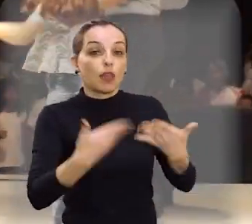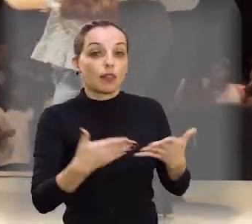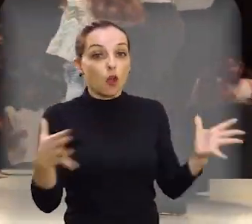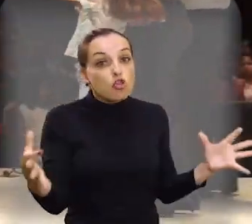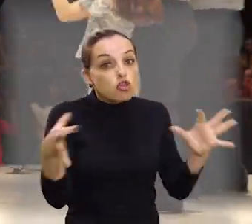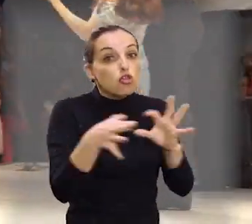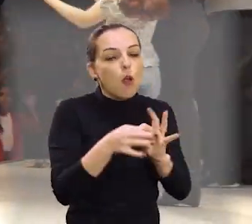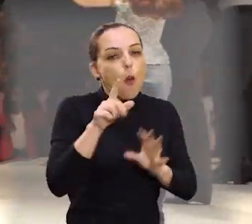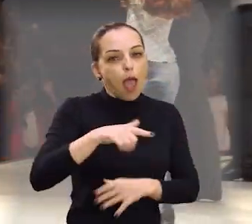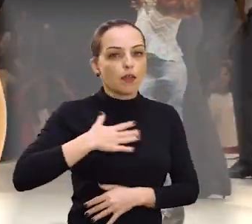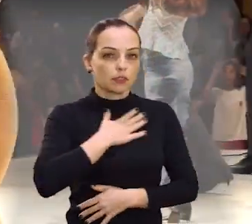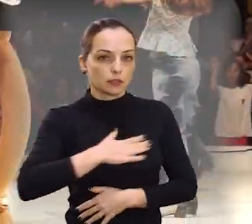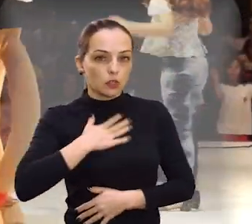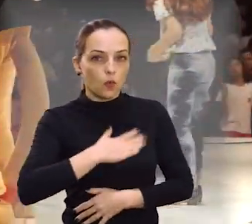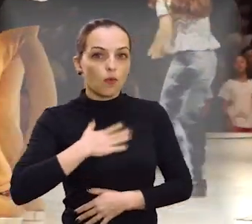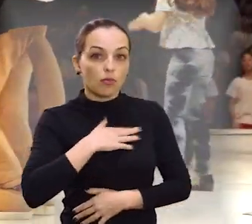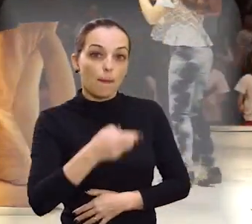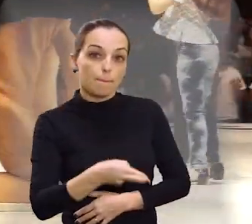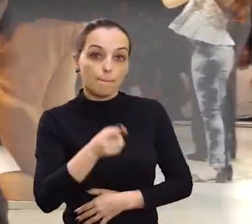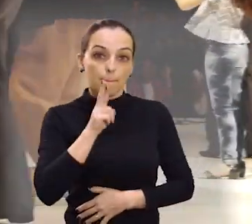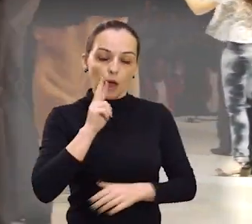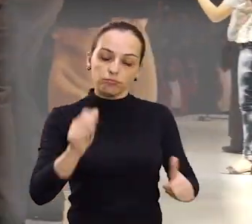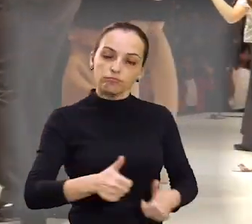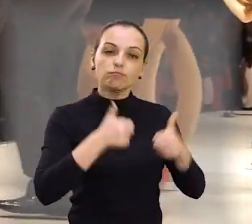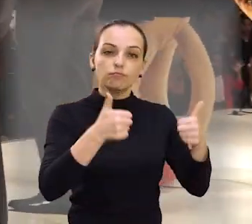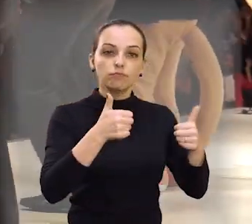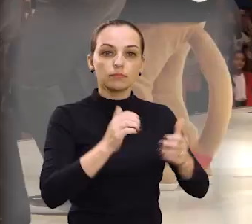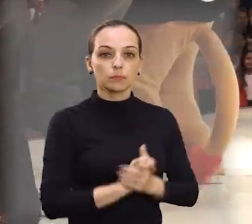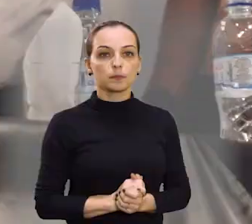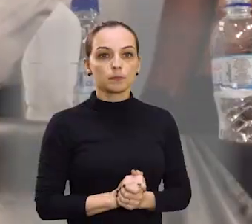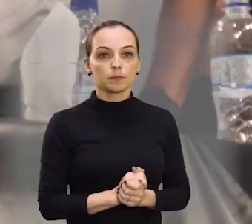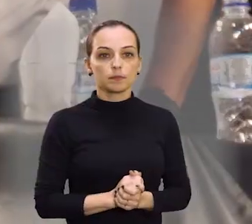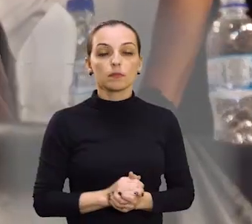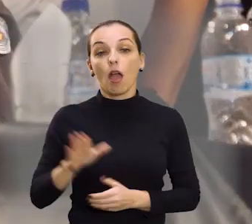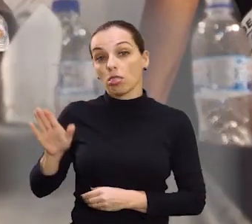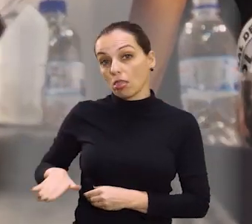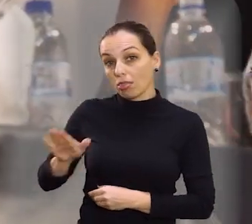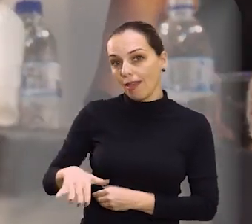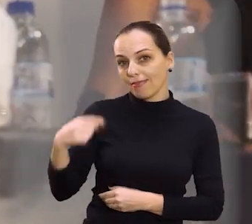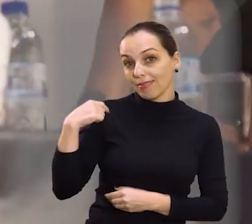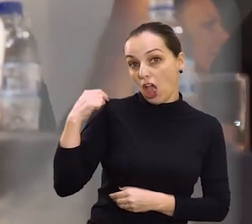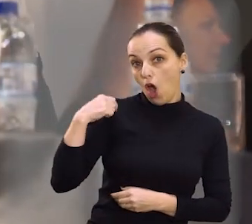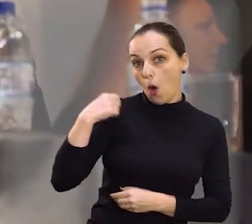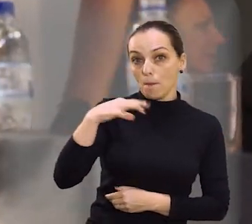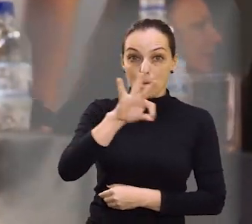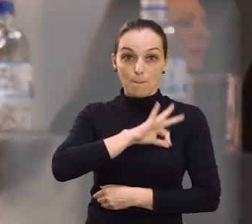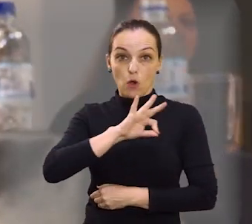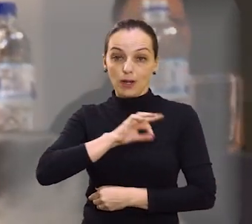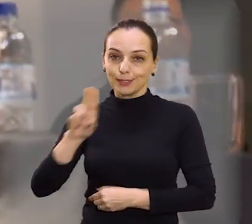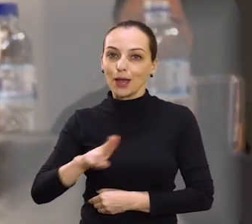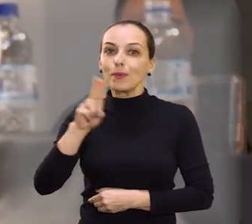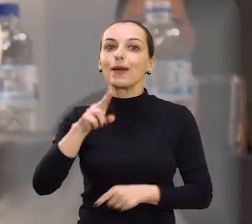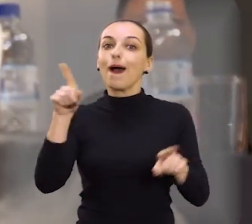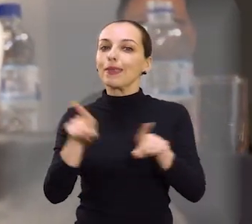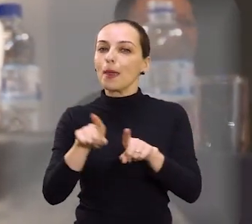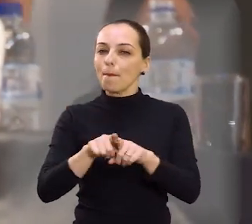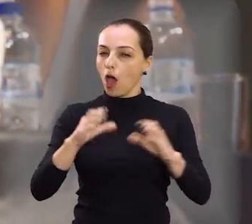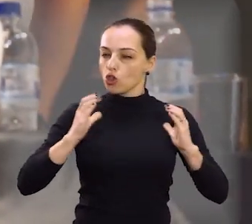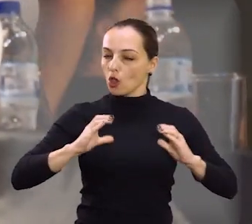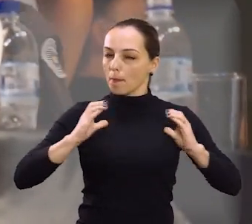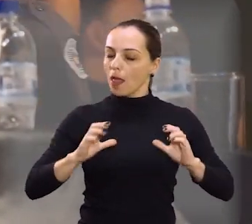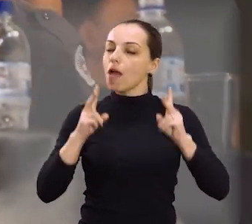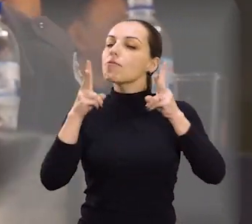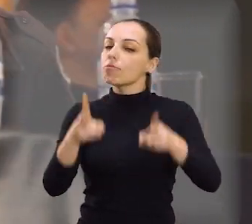da Polícia Militar com a sociedade é muito gratificante e o feedback é positivo. Teve até quem sentiu a emoção de se vestir e